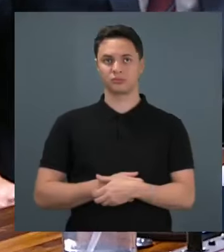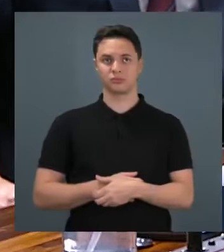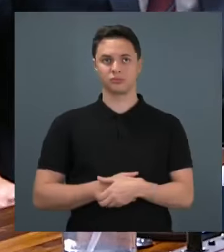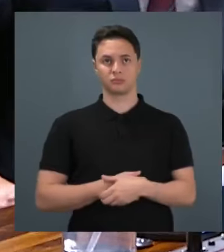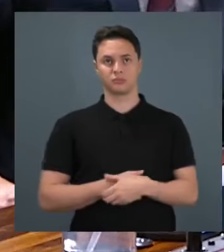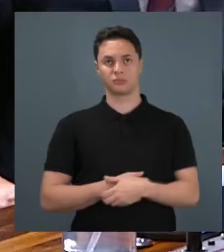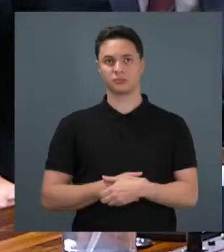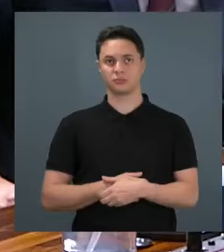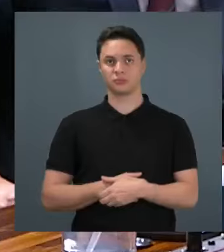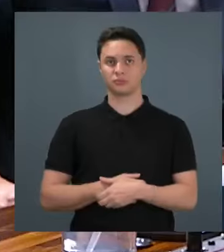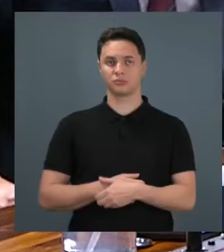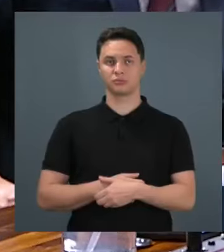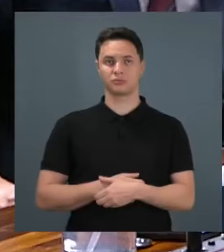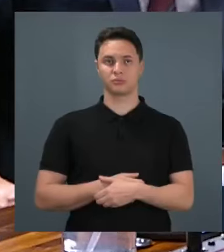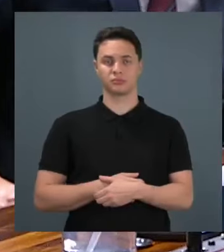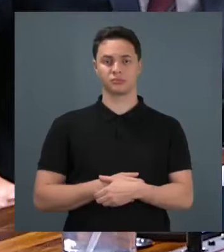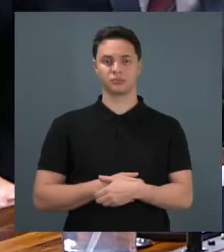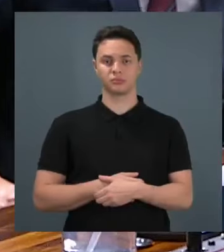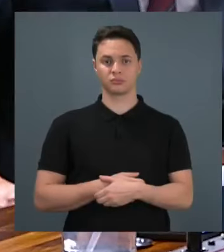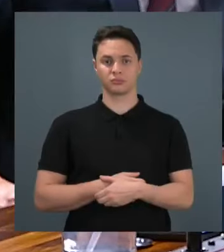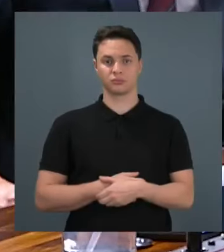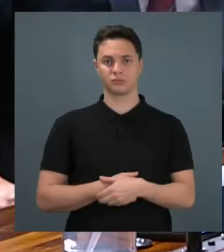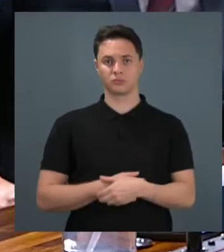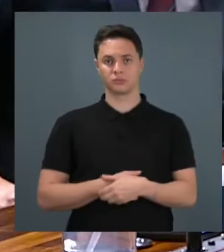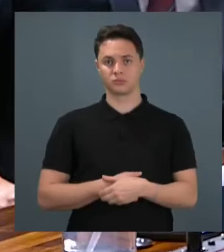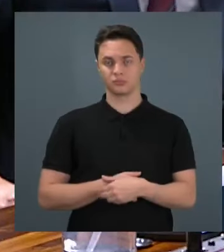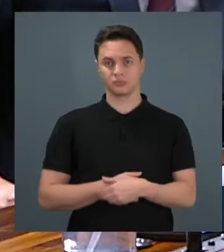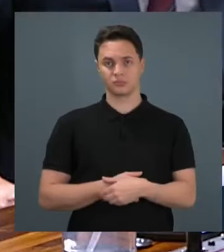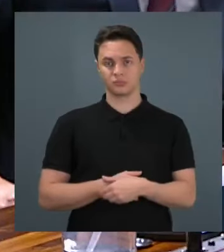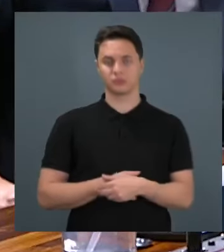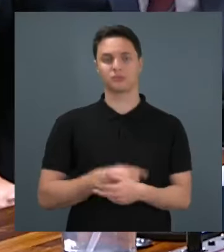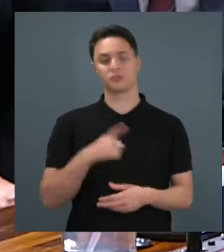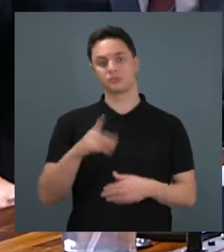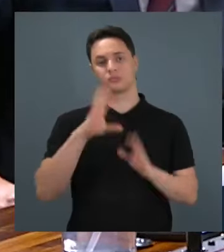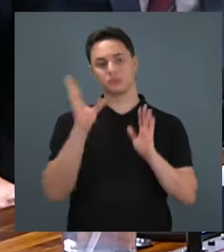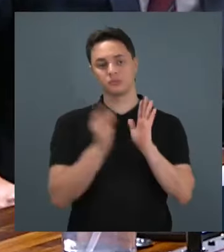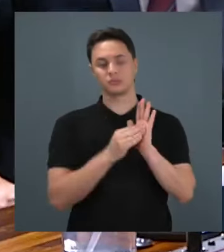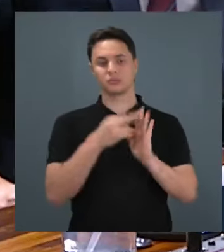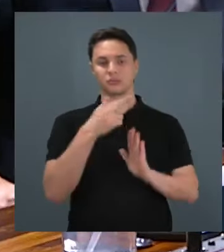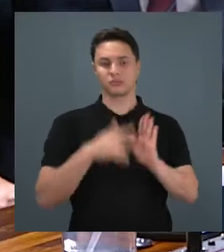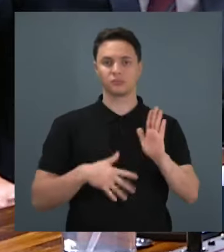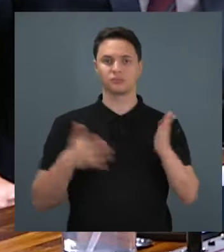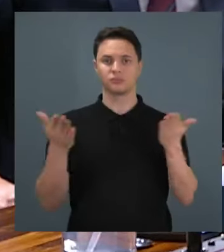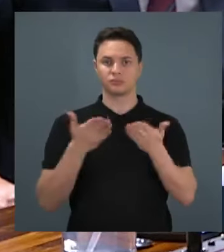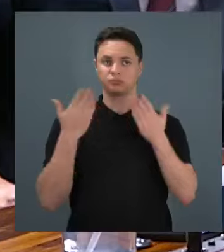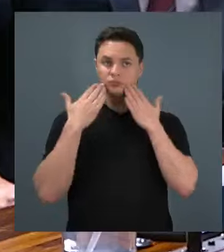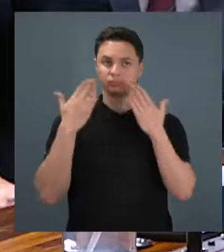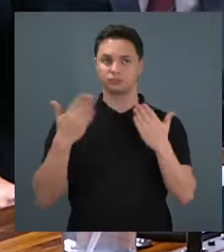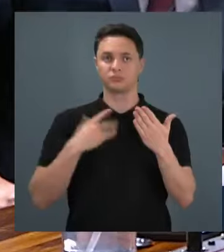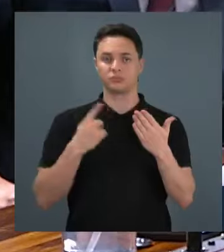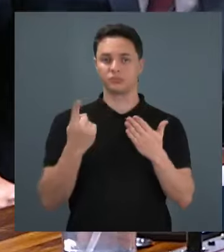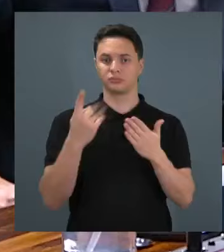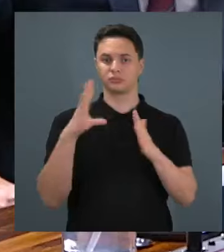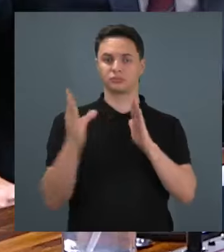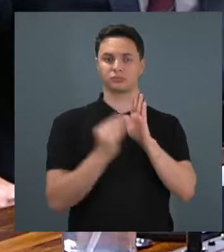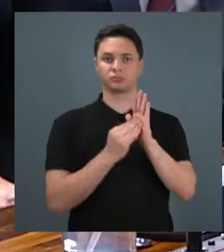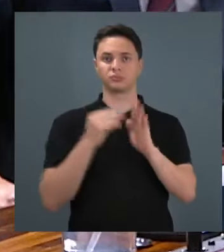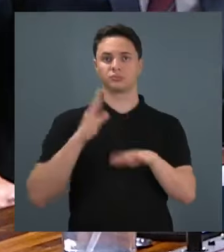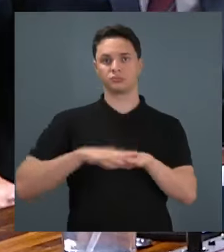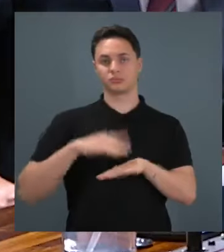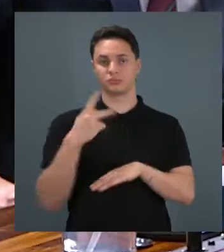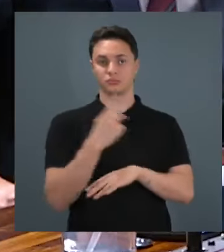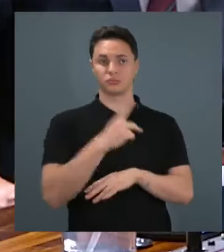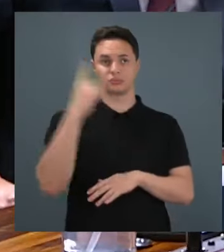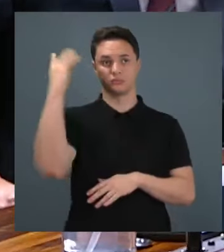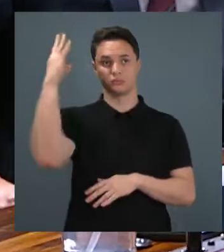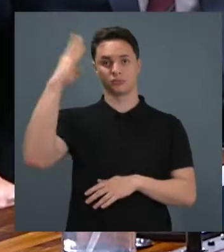Claro. Vossa Excelência acresceu ao relatório que foi apresentado uma emenda do ilustre senador